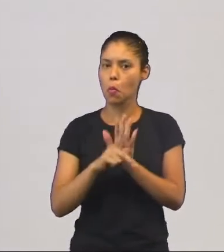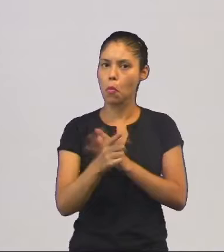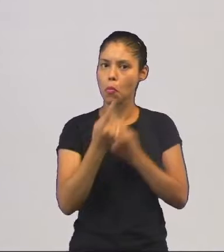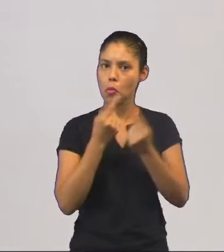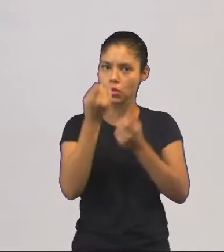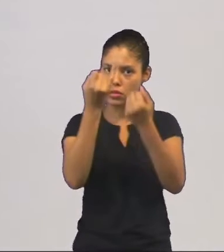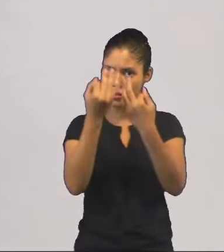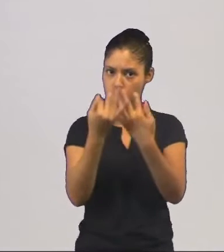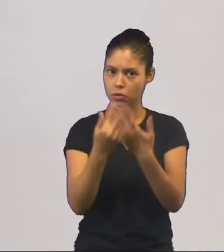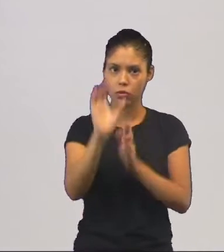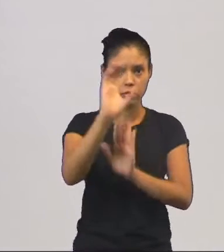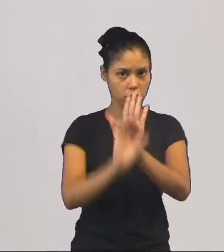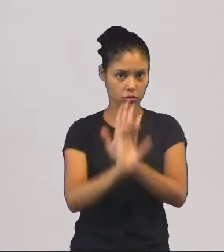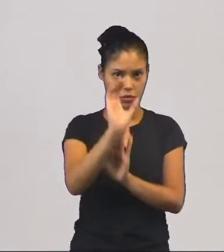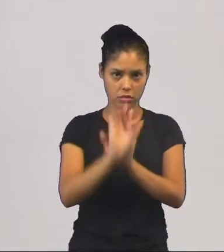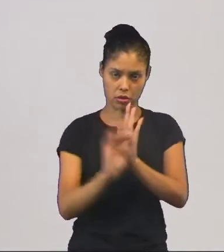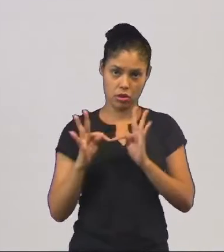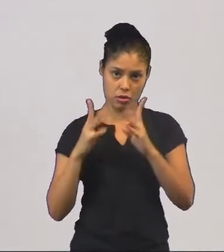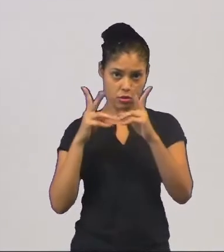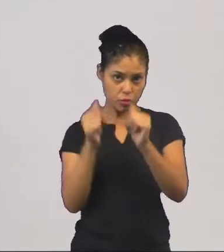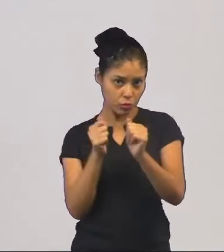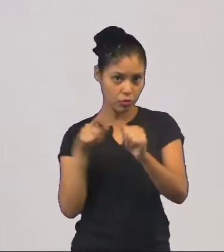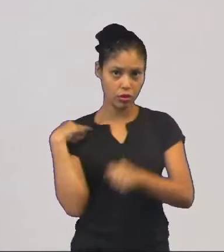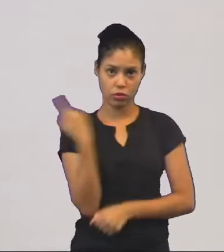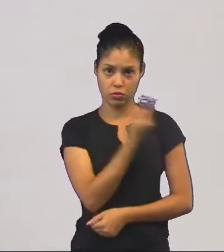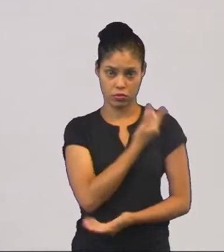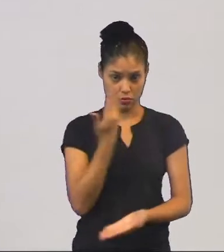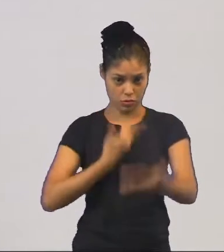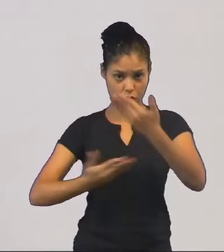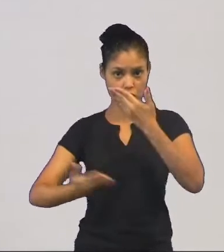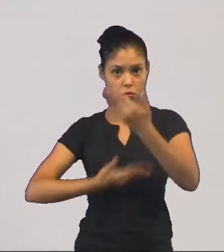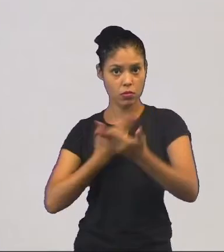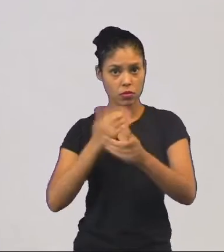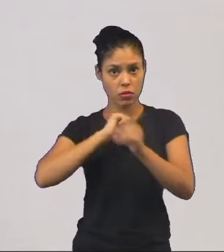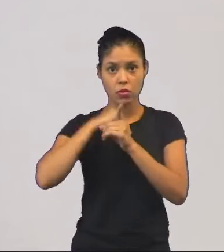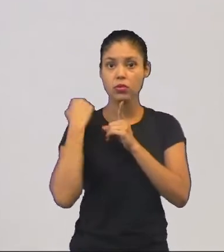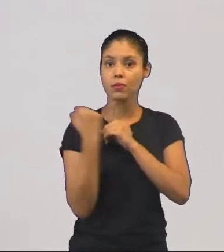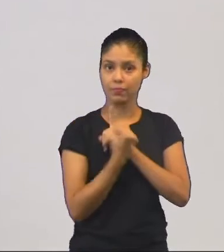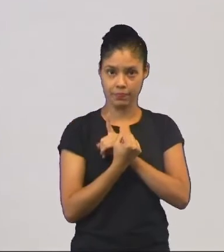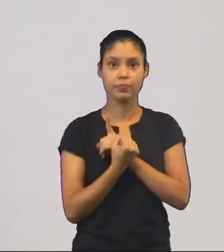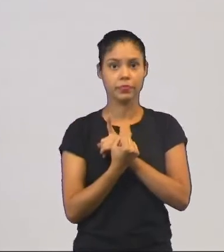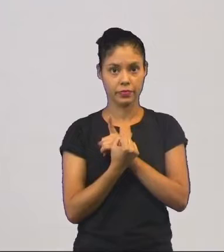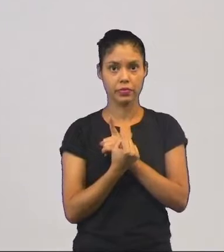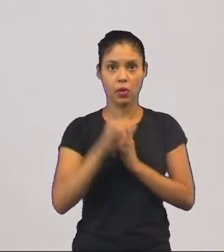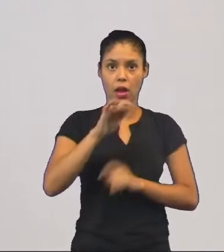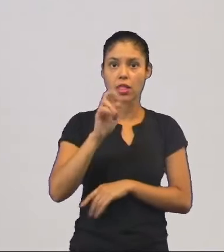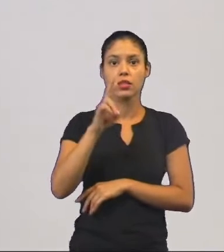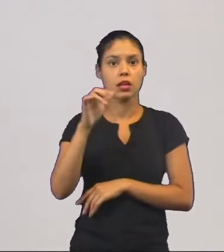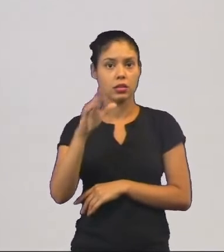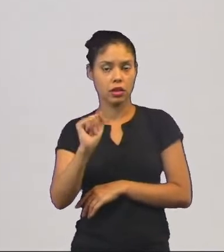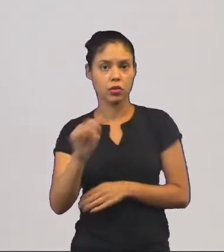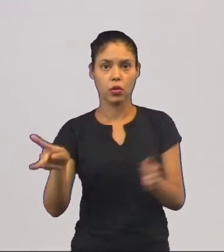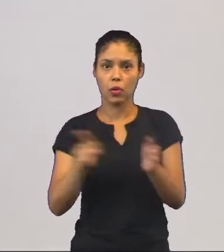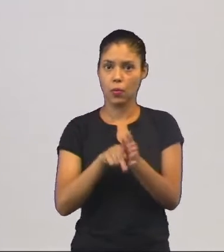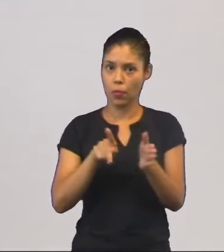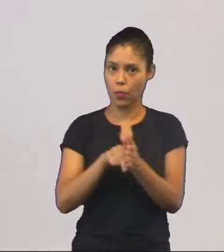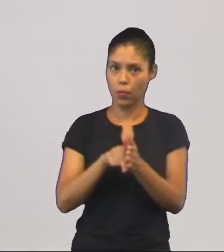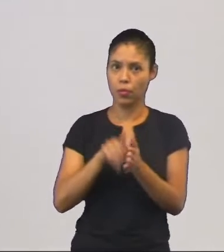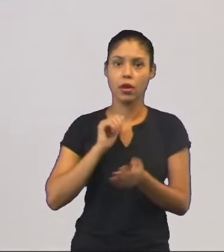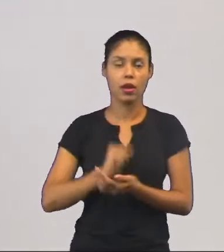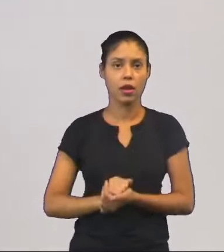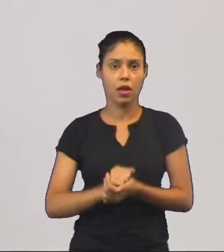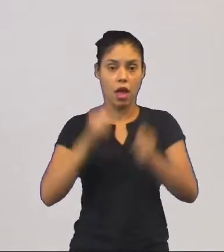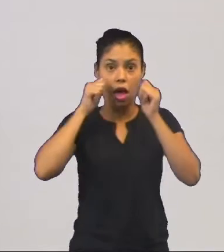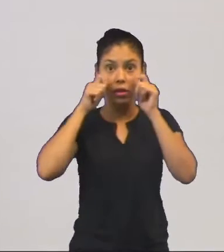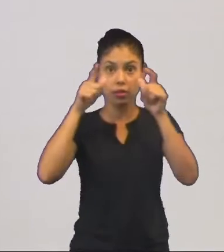ele disse, aliás, que todas as nossas relações sociais, elas são alicerçadas na dominação, é